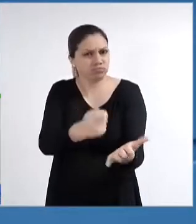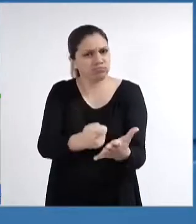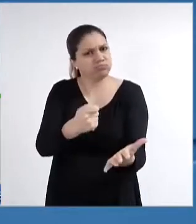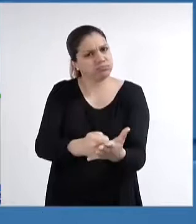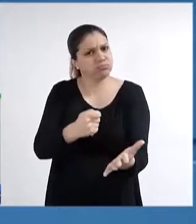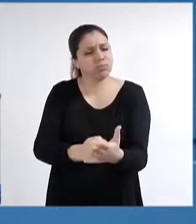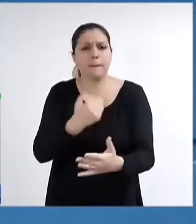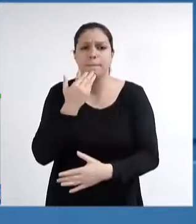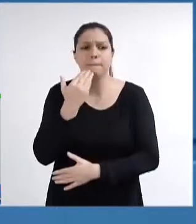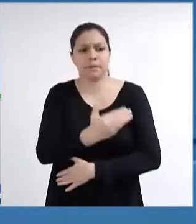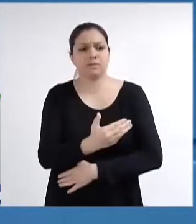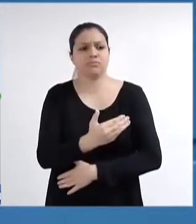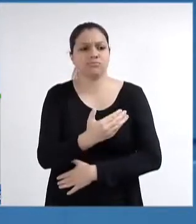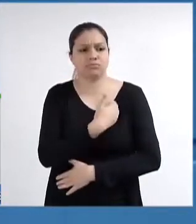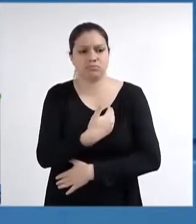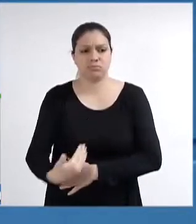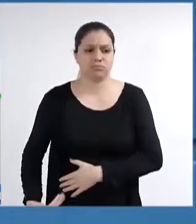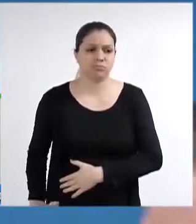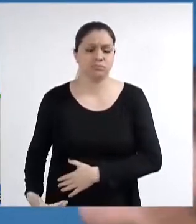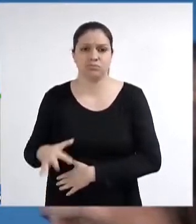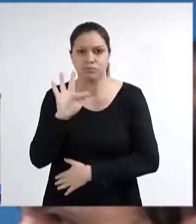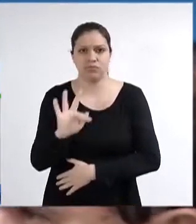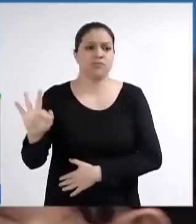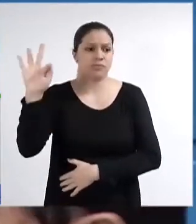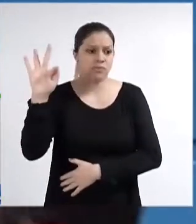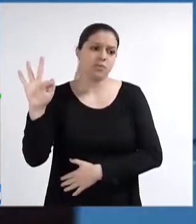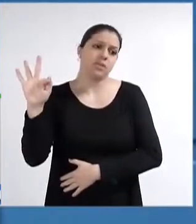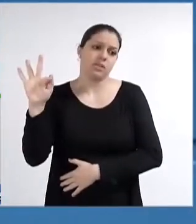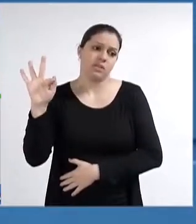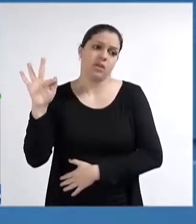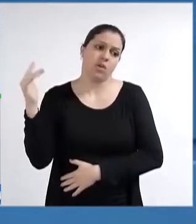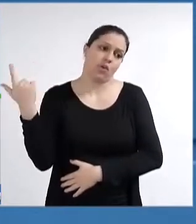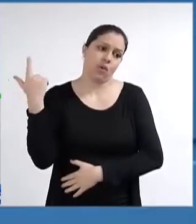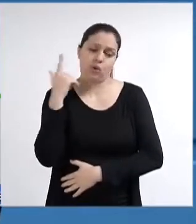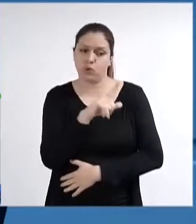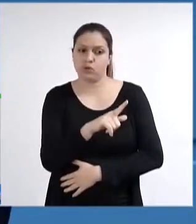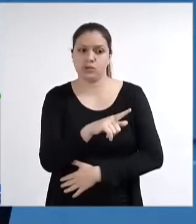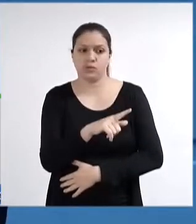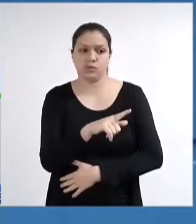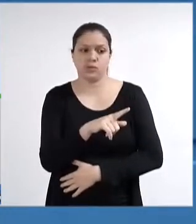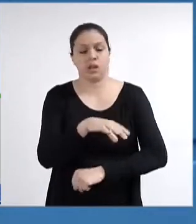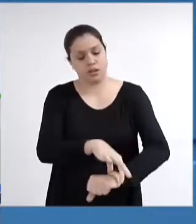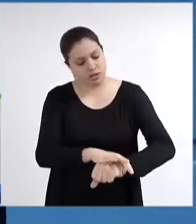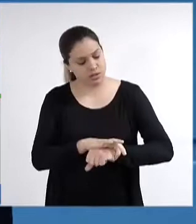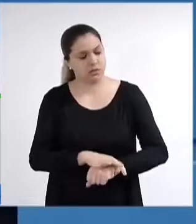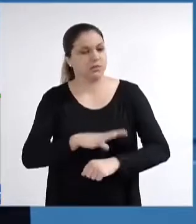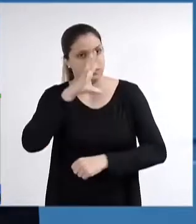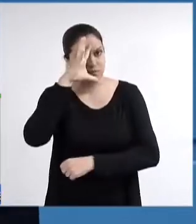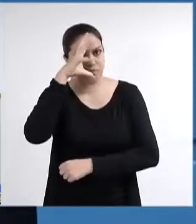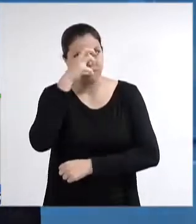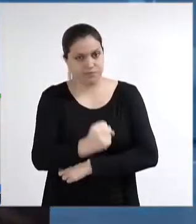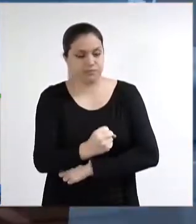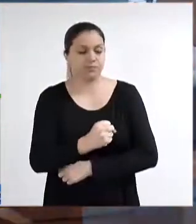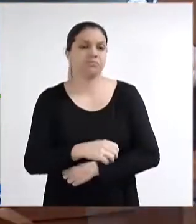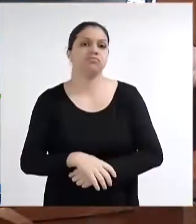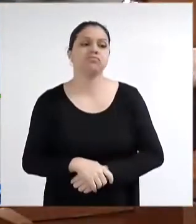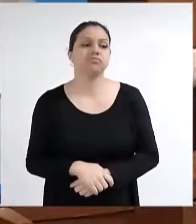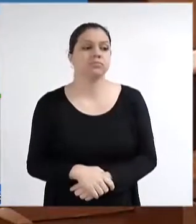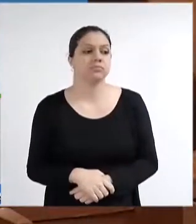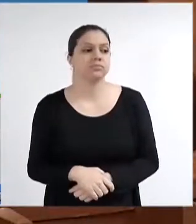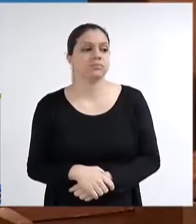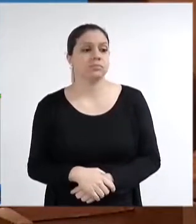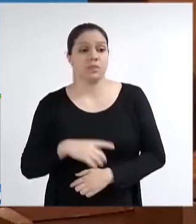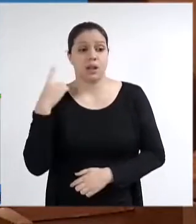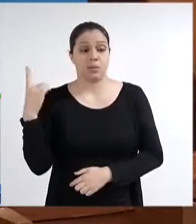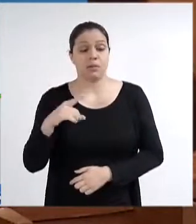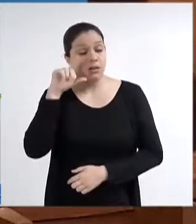para que a gente possa ter essa parte da segurança atendida, deputado. Era isso que eu tinha para passar. Deputado Gerson Claro,